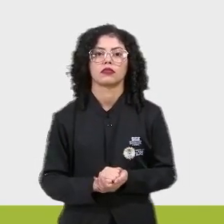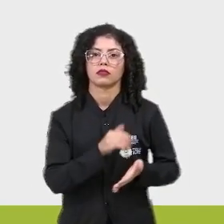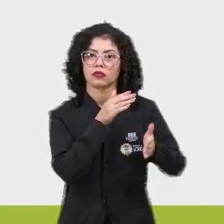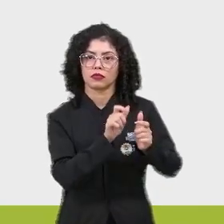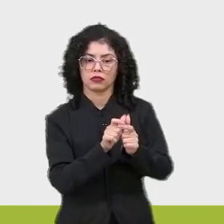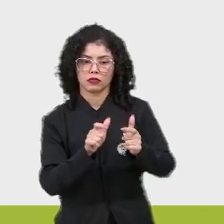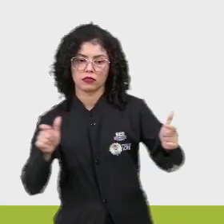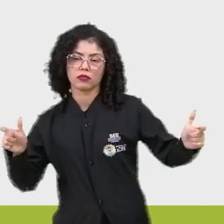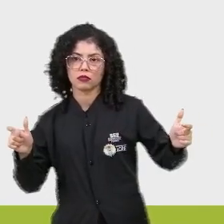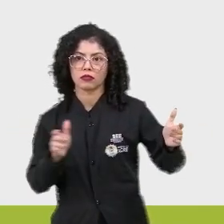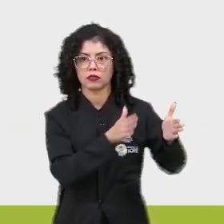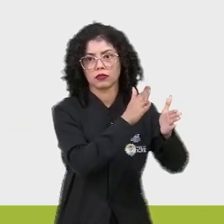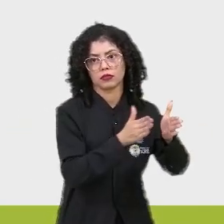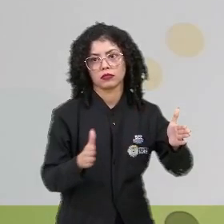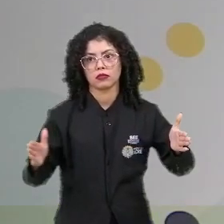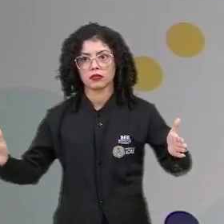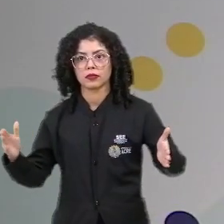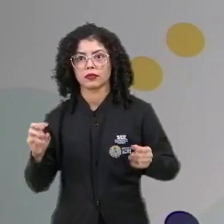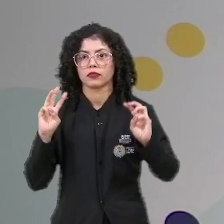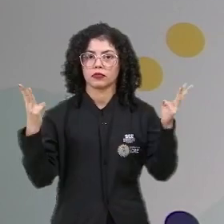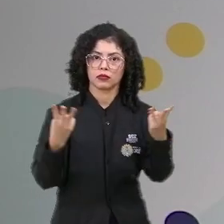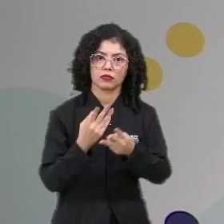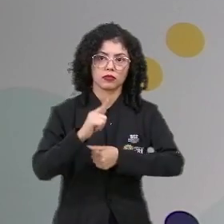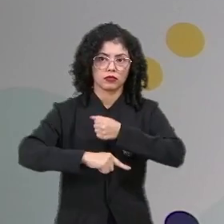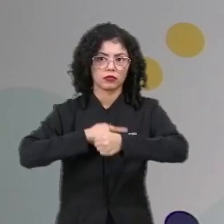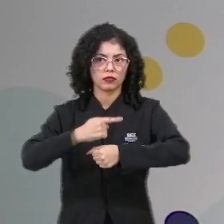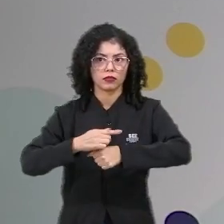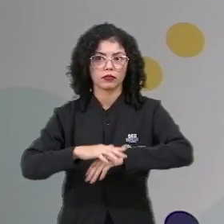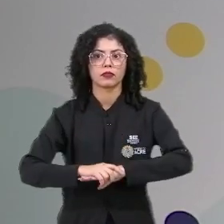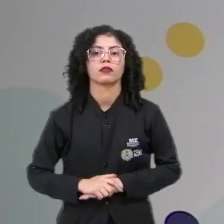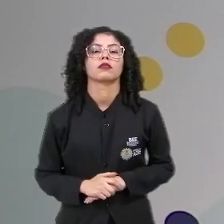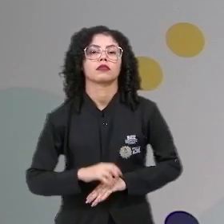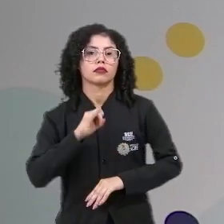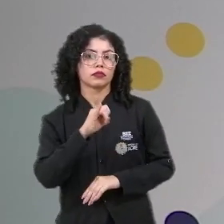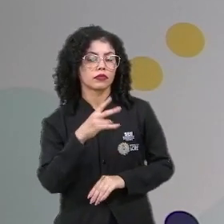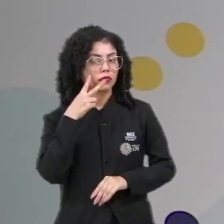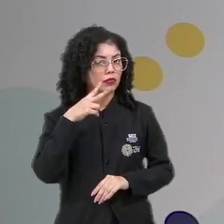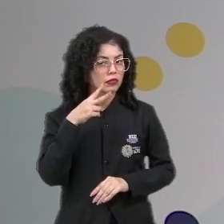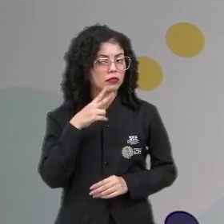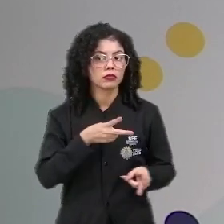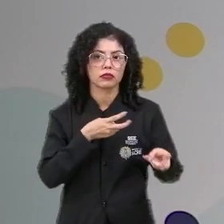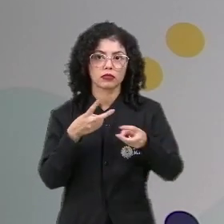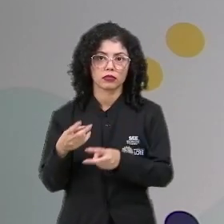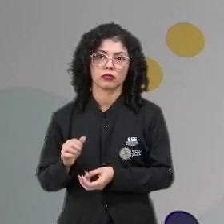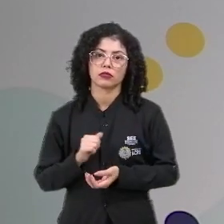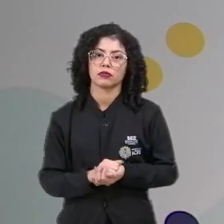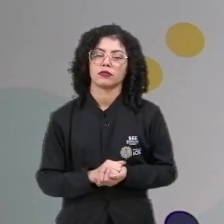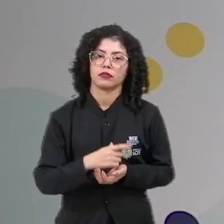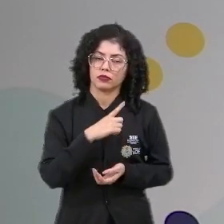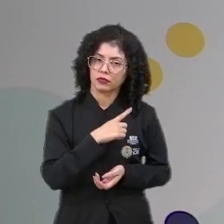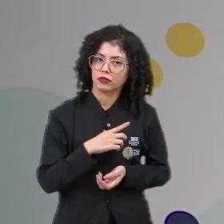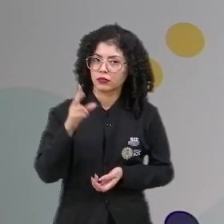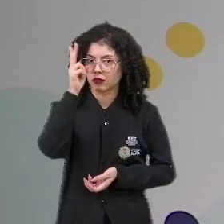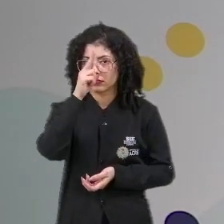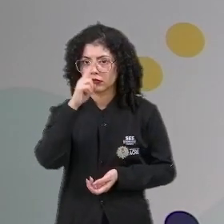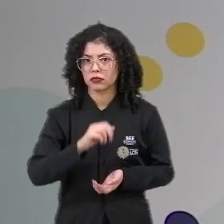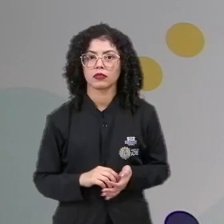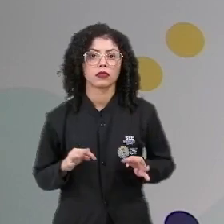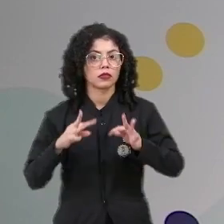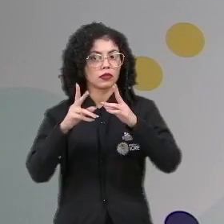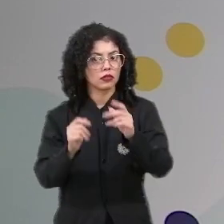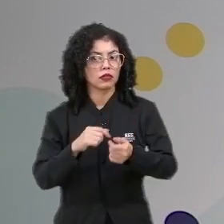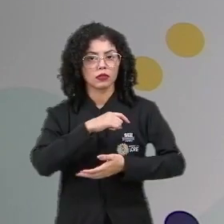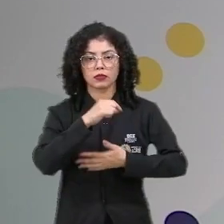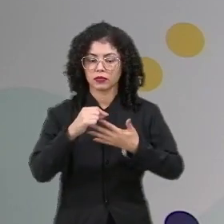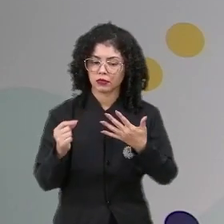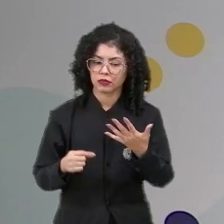ordem crescente de massa atômica. Se você observou e lembrou bem, todos os modelos anteriores que